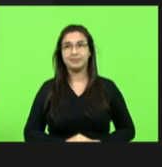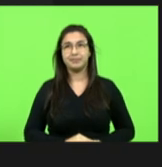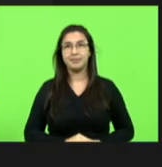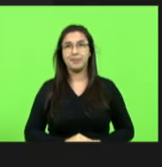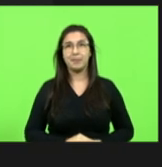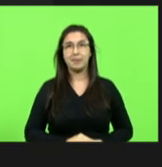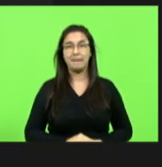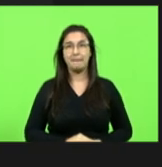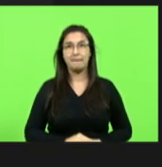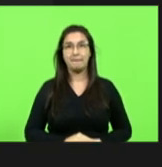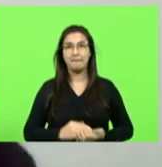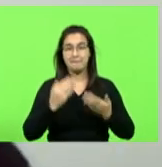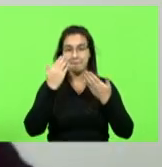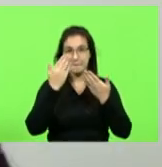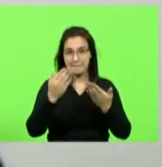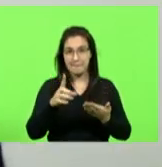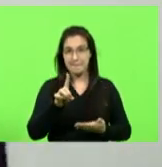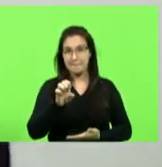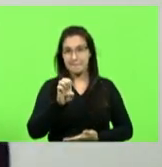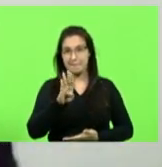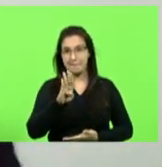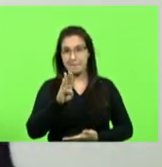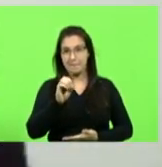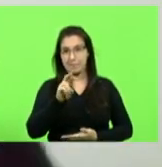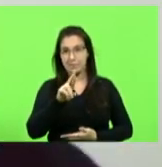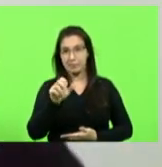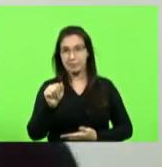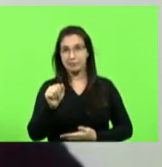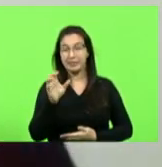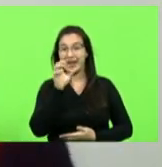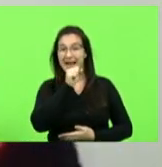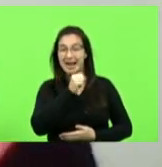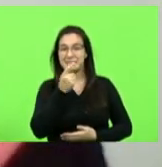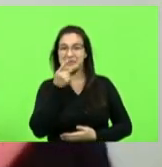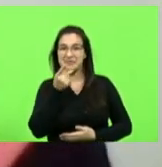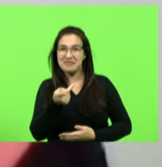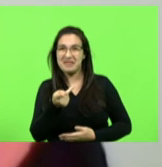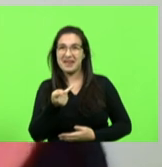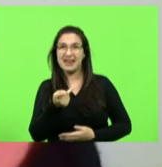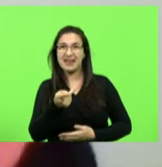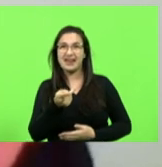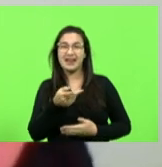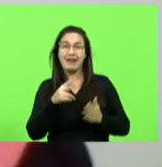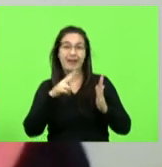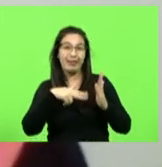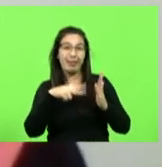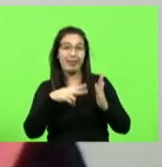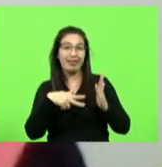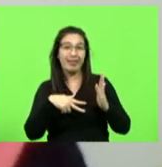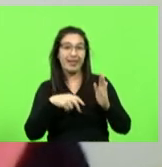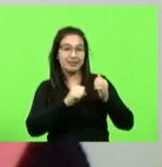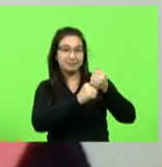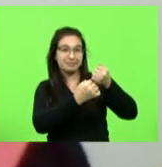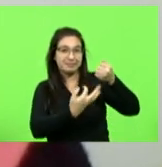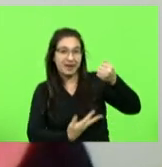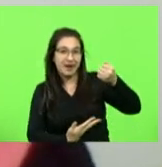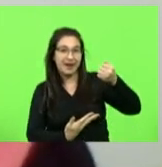Obrigada, Débora. Eu quero aproveitar o momento aqui para dar uma quebrada nas falas e ler os comentários. Nós estamos